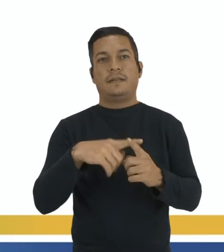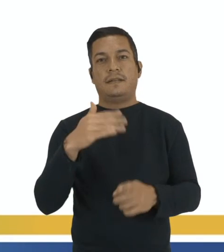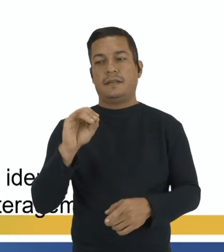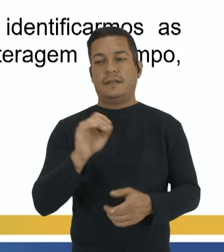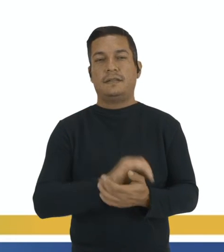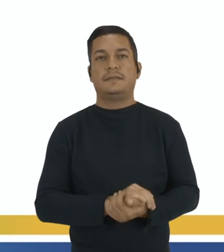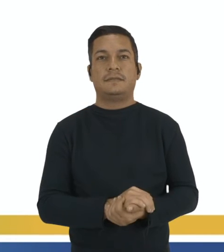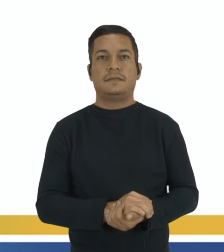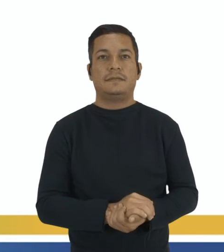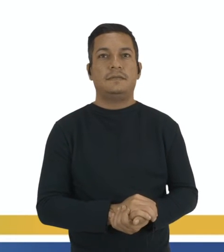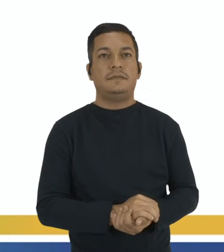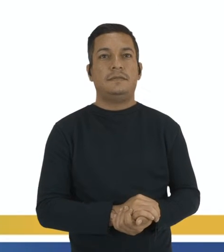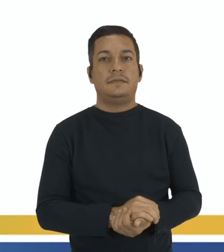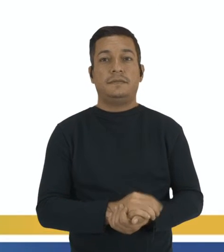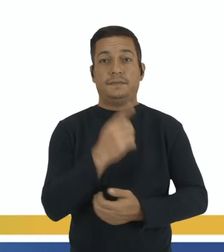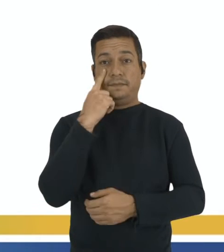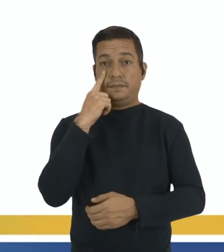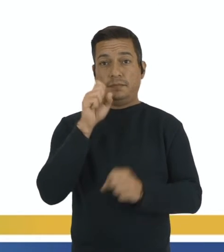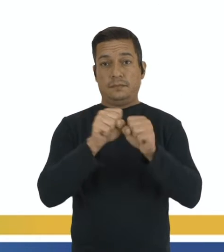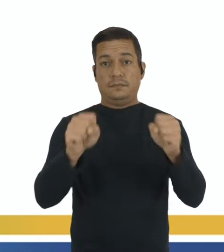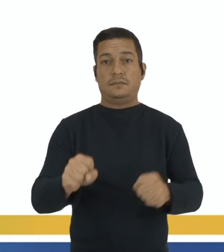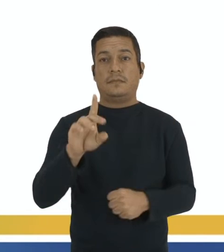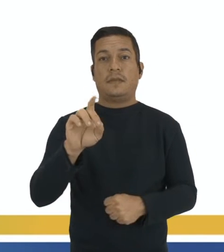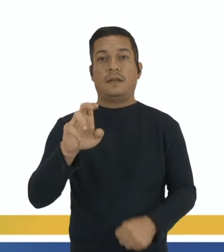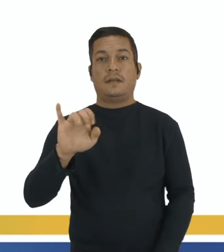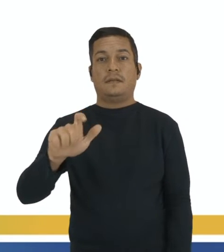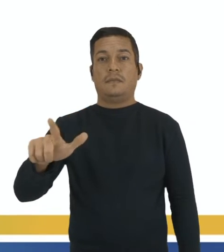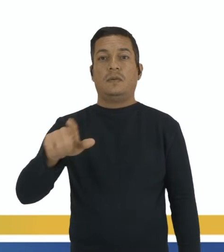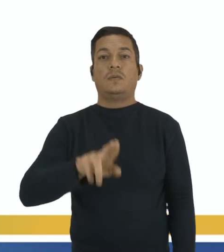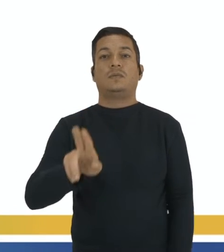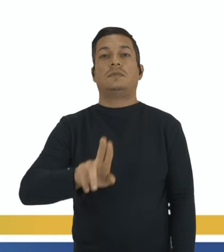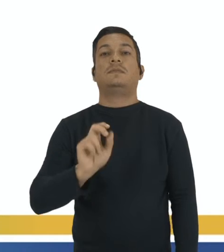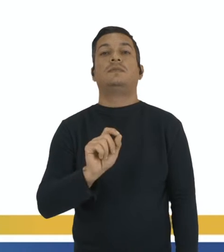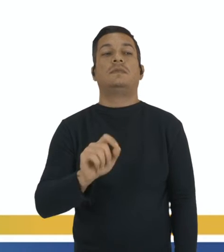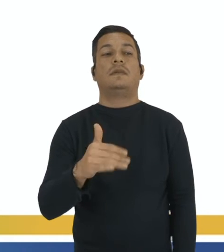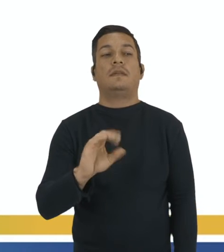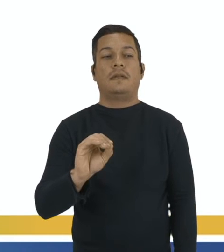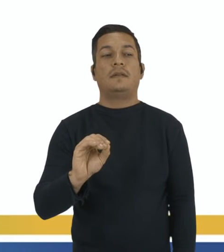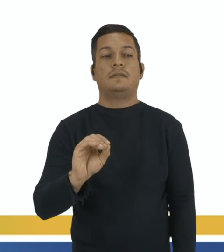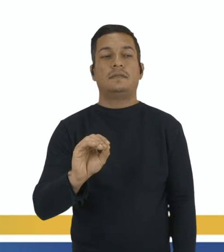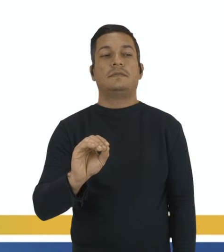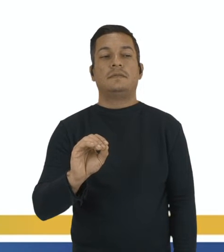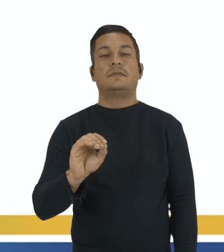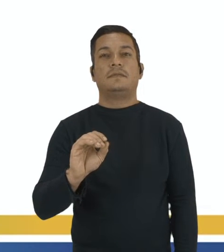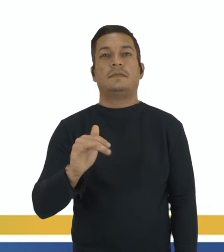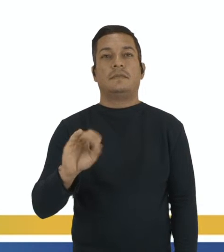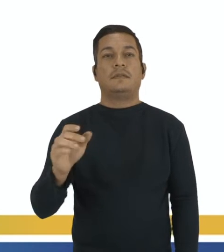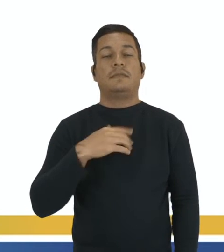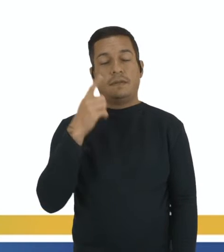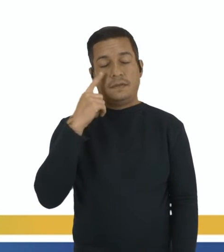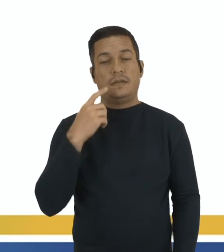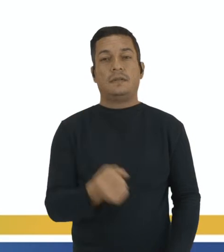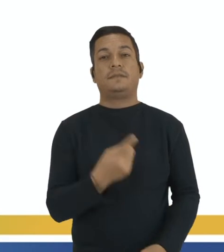ok? Então, no sistema decimal, pessoal, nós utilizamos 10 algarismos para identificar as